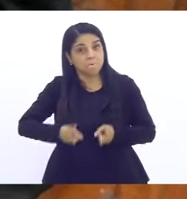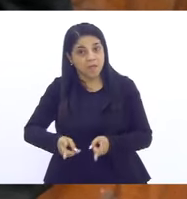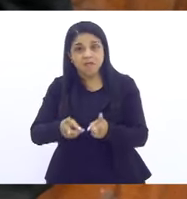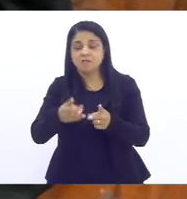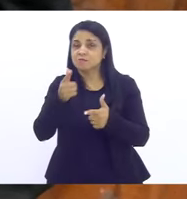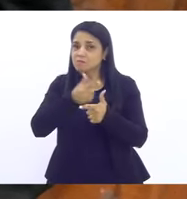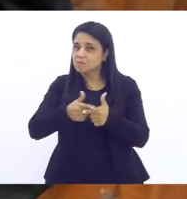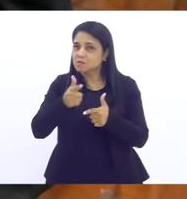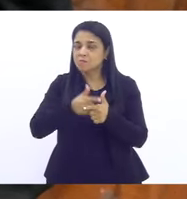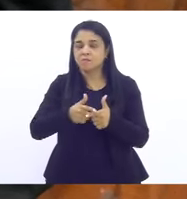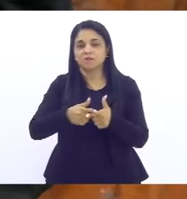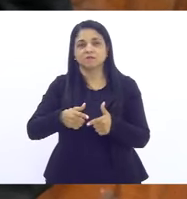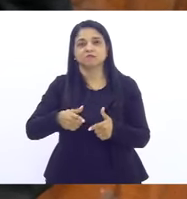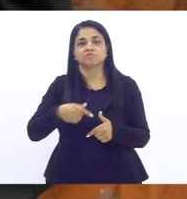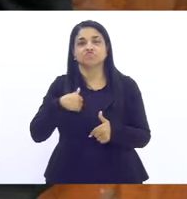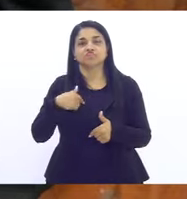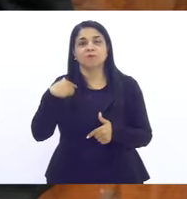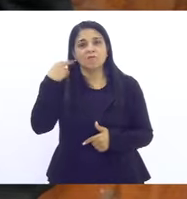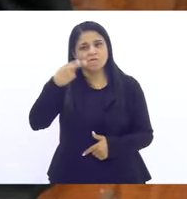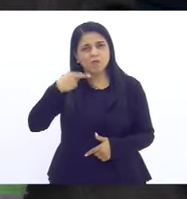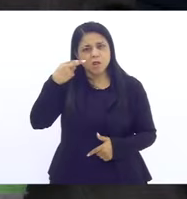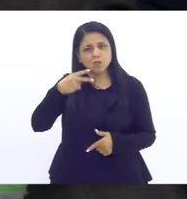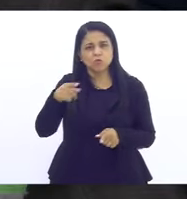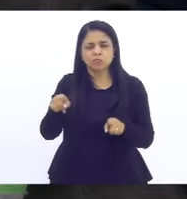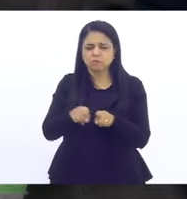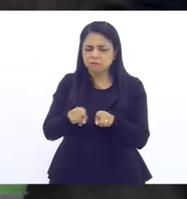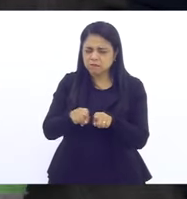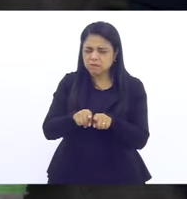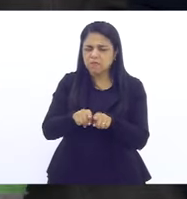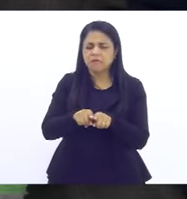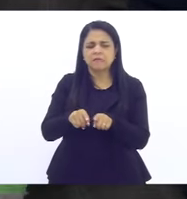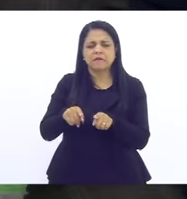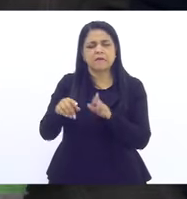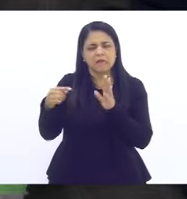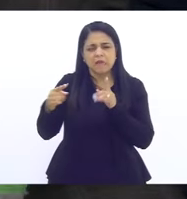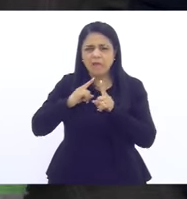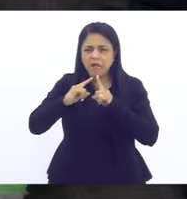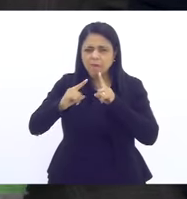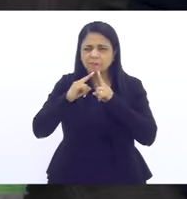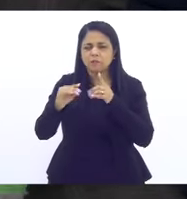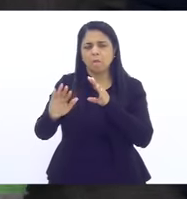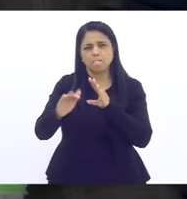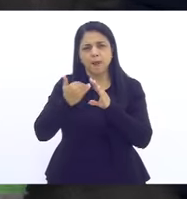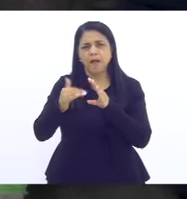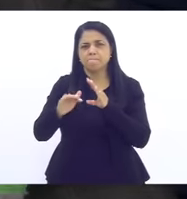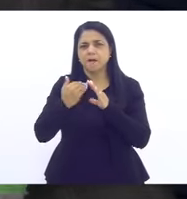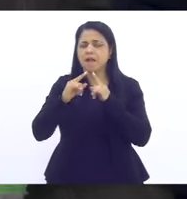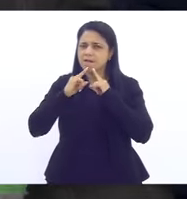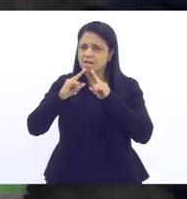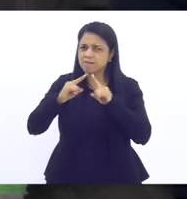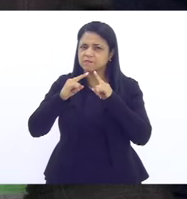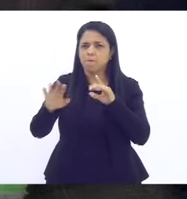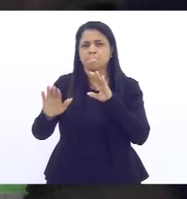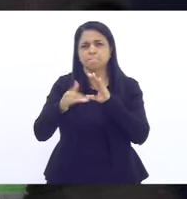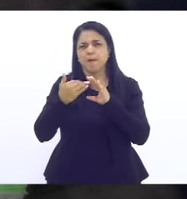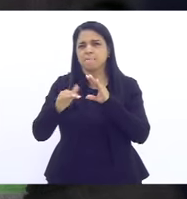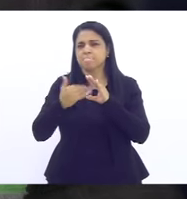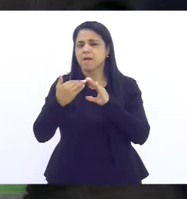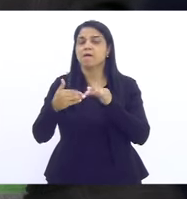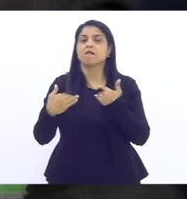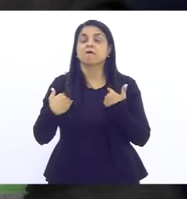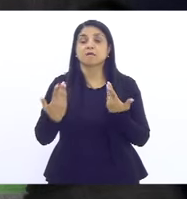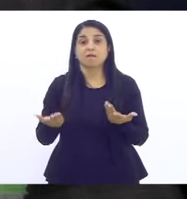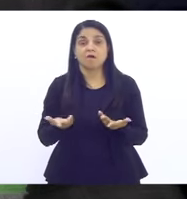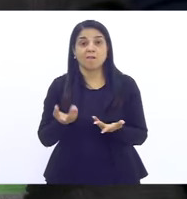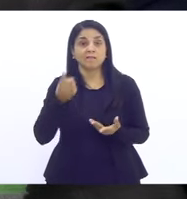Todo santo dia o vereador, nós estamos na ponta, você sabe que as reclamações chegam, e agora, como